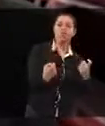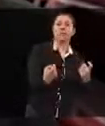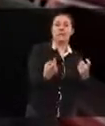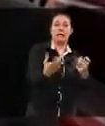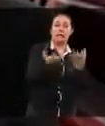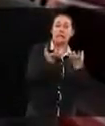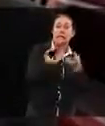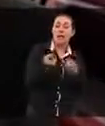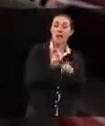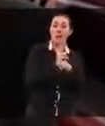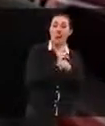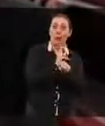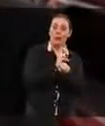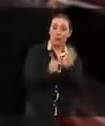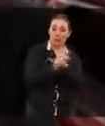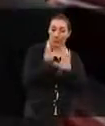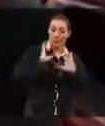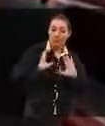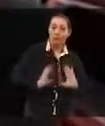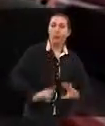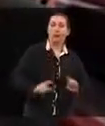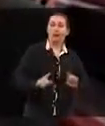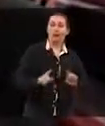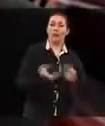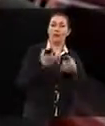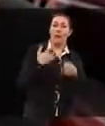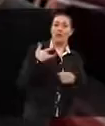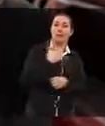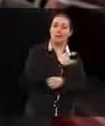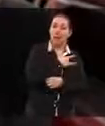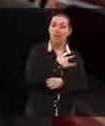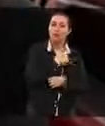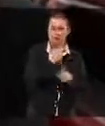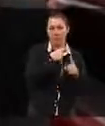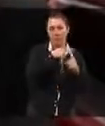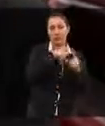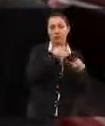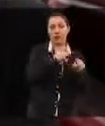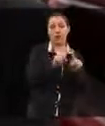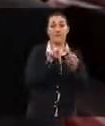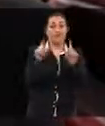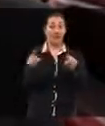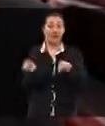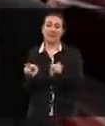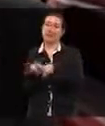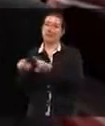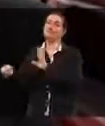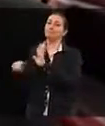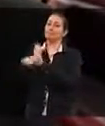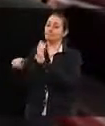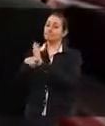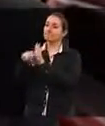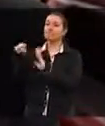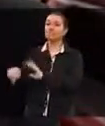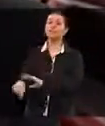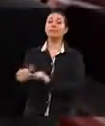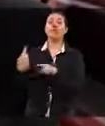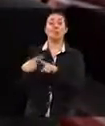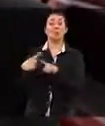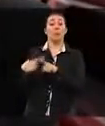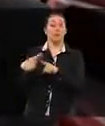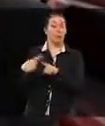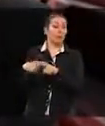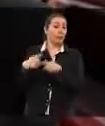cuidem, né, cuidem da sua alimentação e tenham saúde. Então tem um lado bem positivo. Mas muitas vezes essas informações elas são